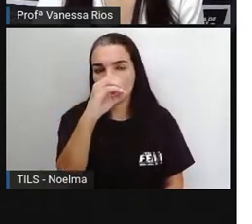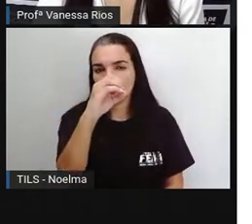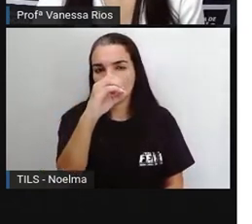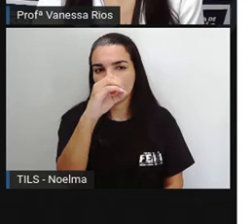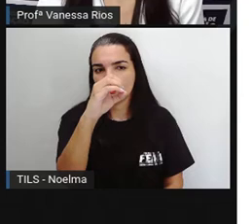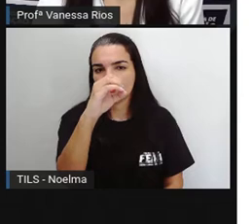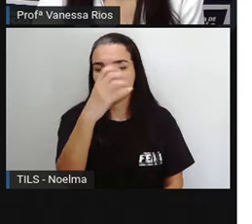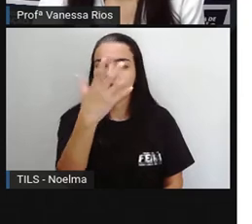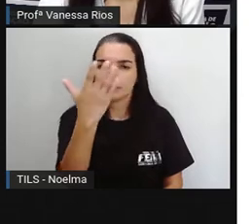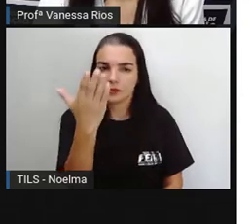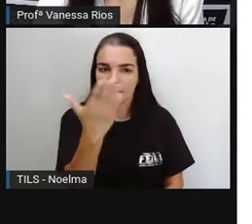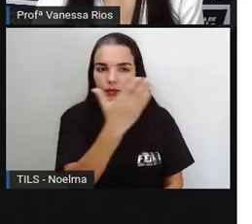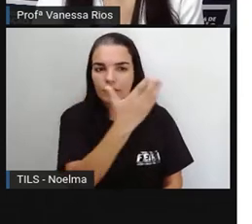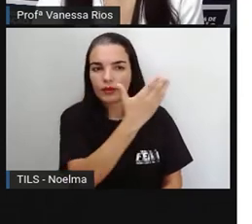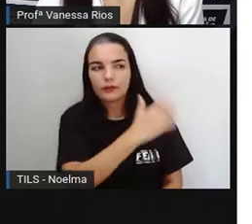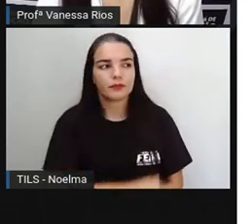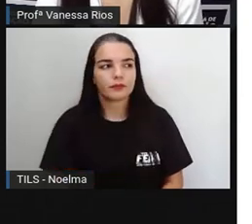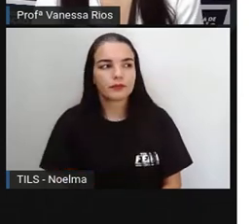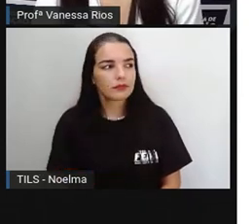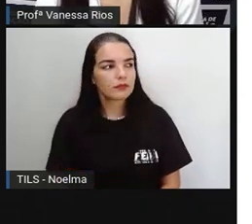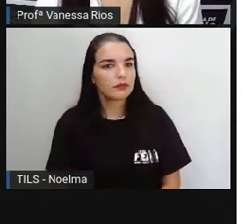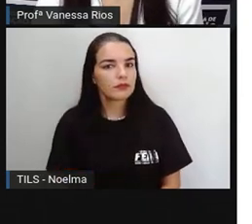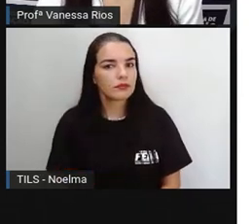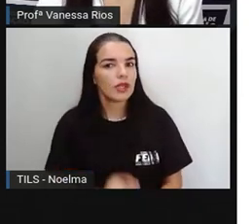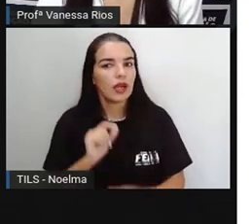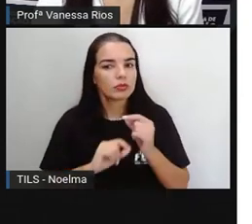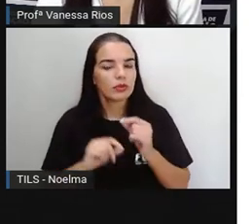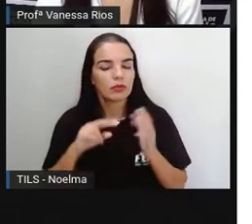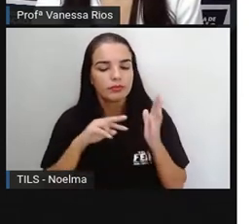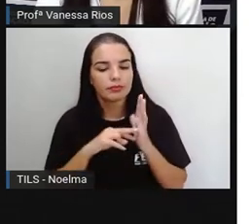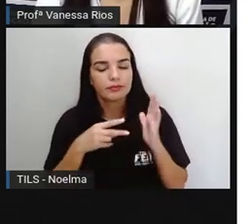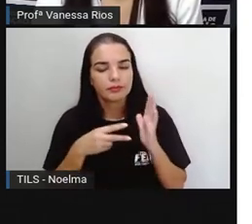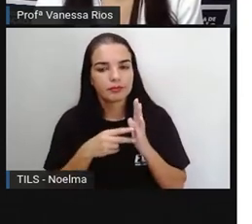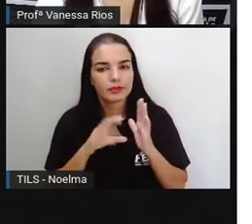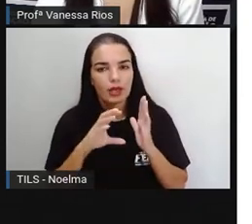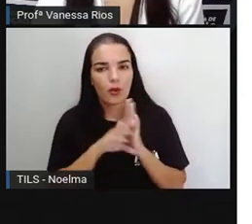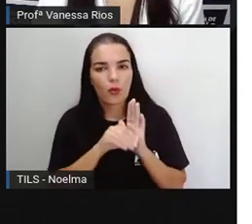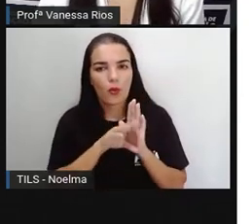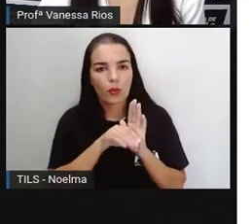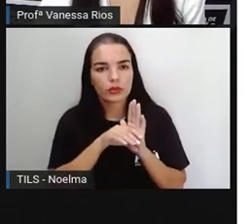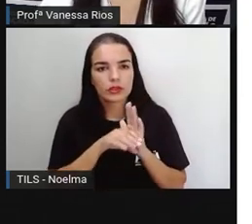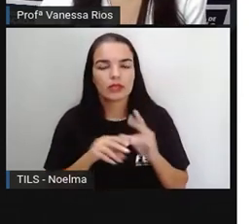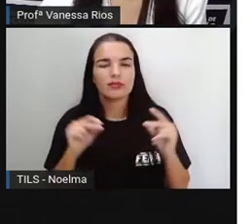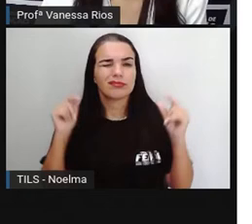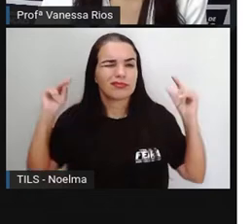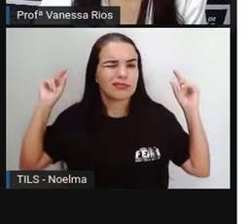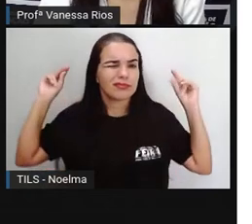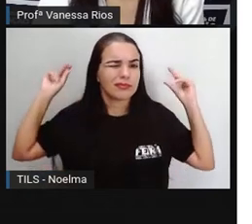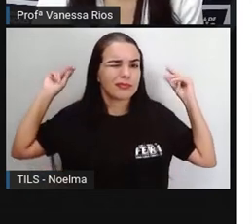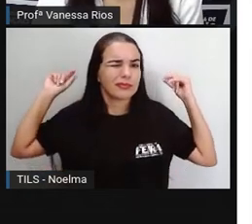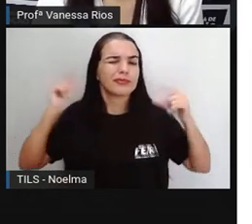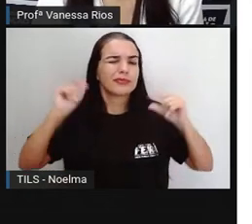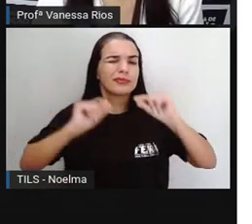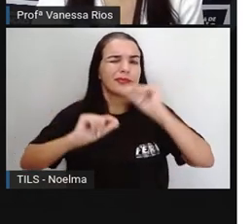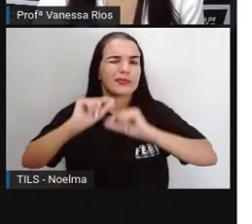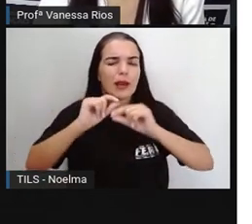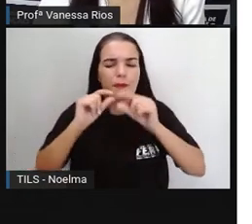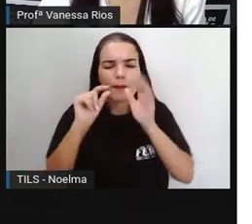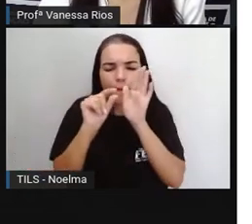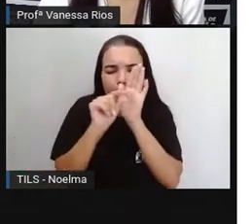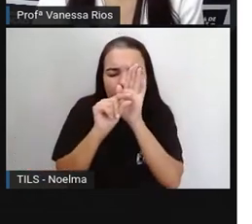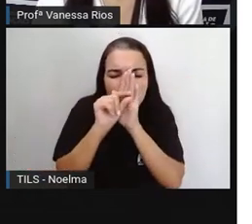O átomo, que é uma definição, um conceito que surgiu aí há muitos anos atrás, diante